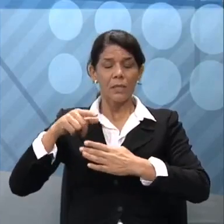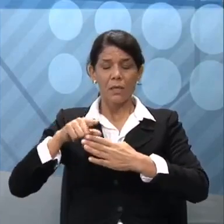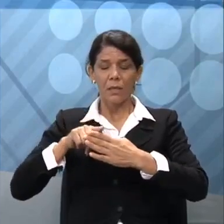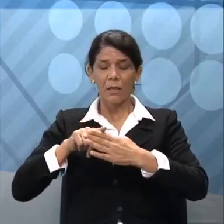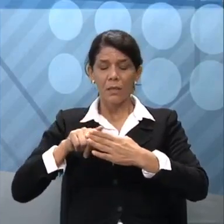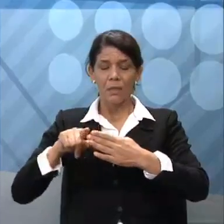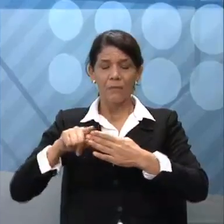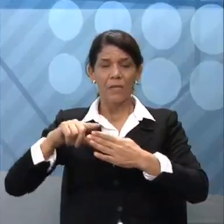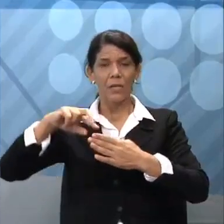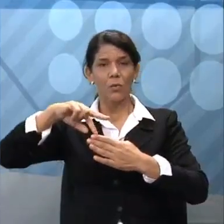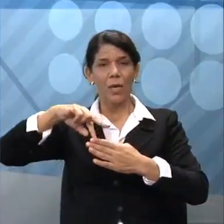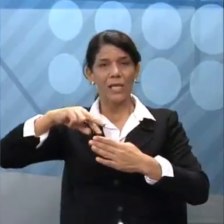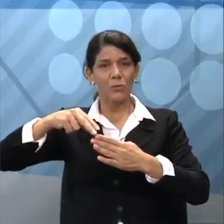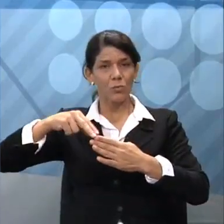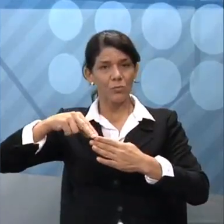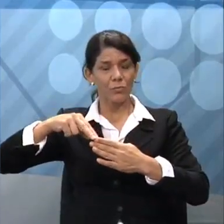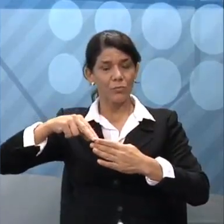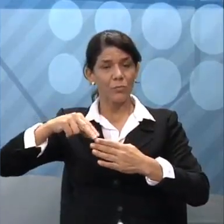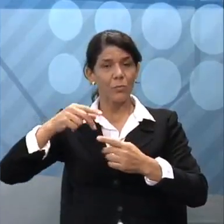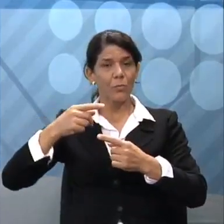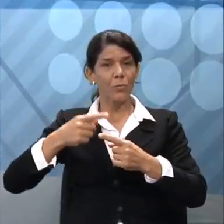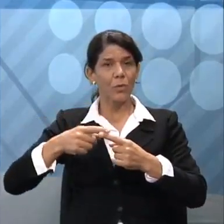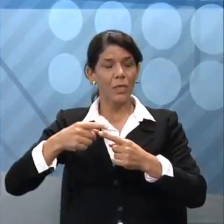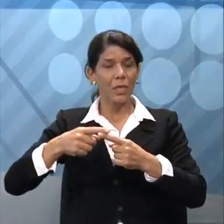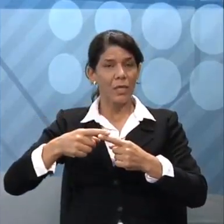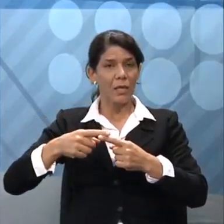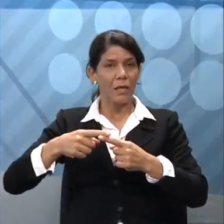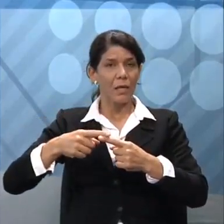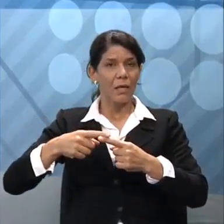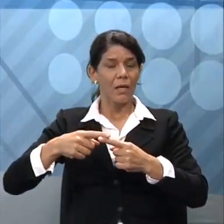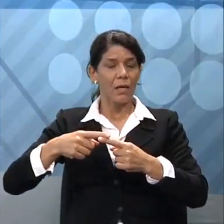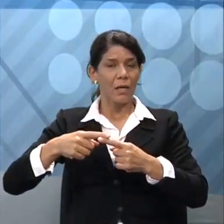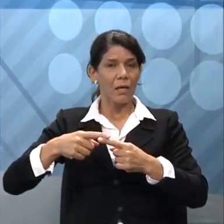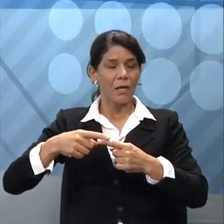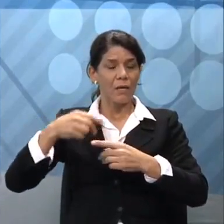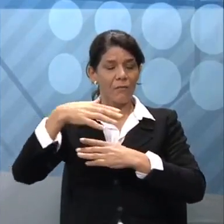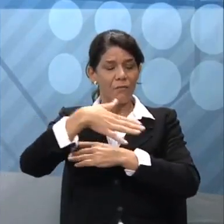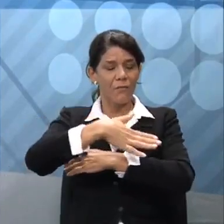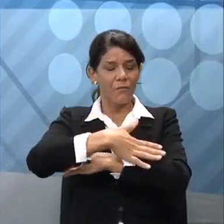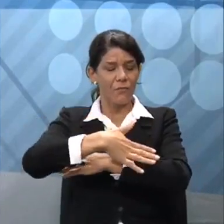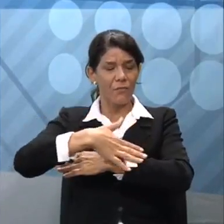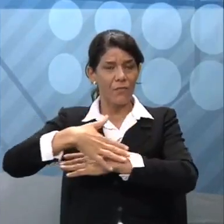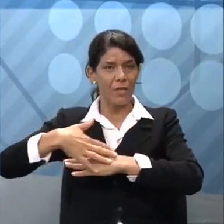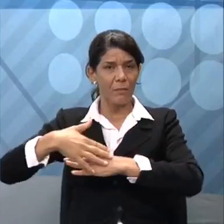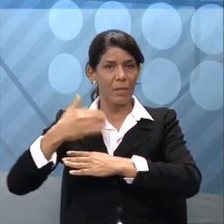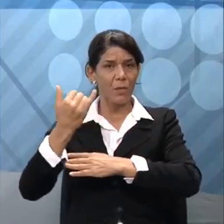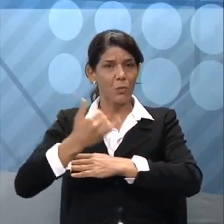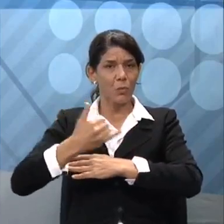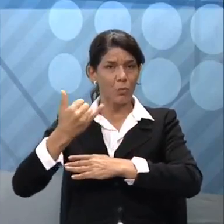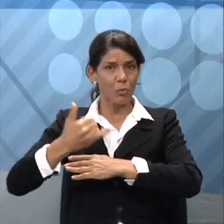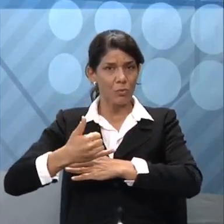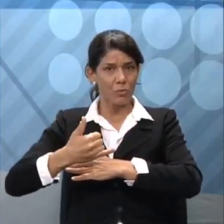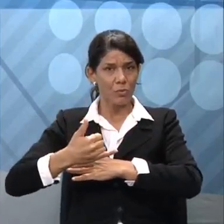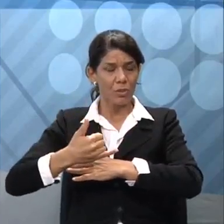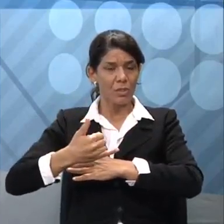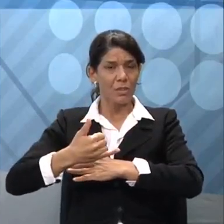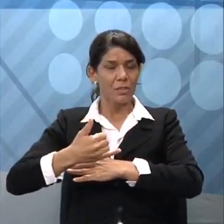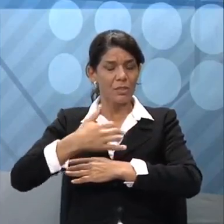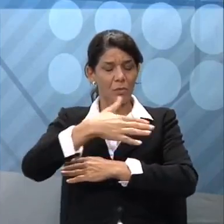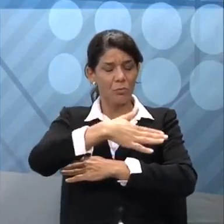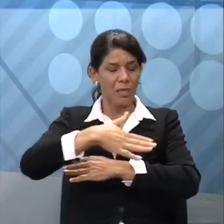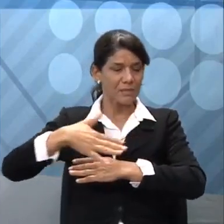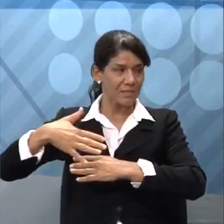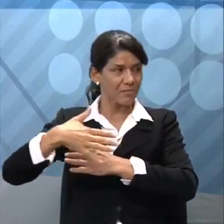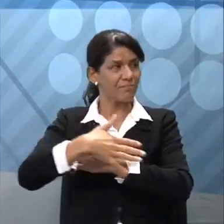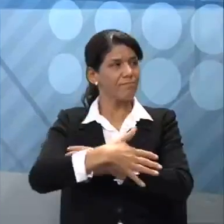estar lateralizado, porque as fibras musculares, elas são na vertical ou na